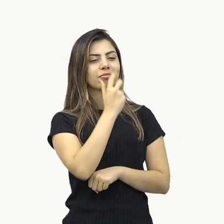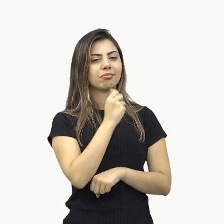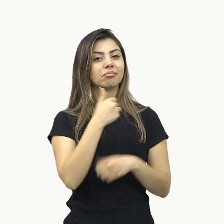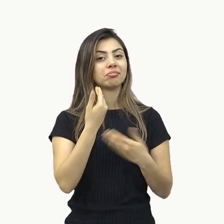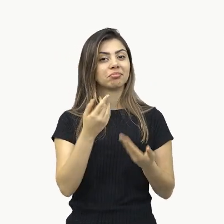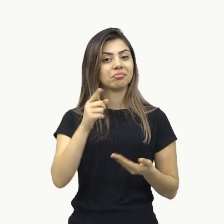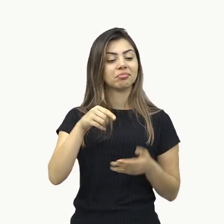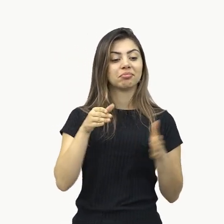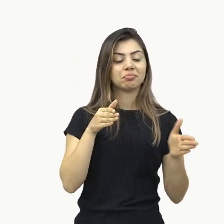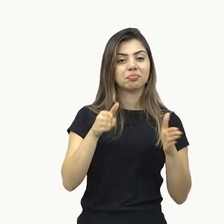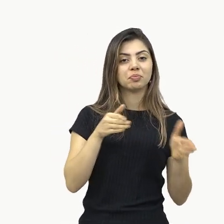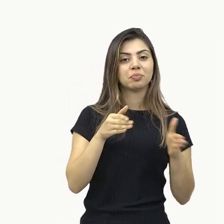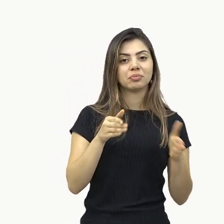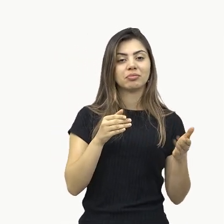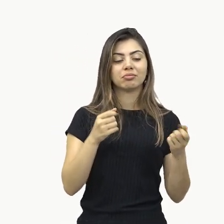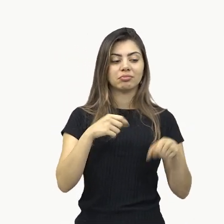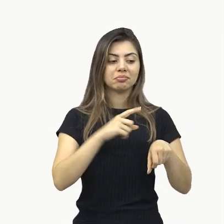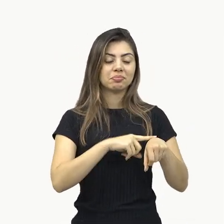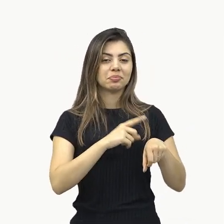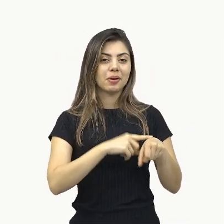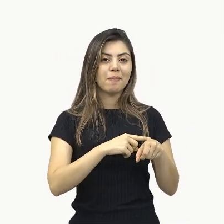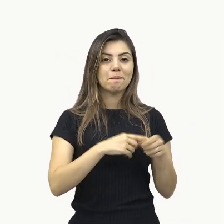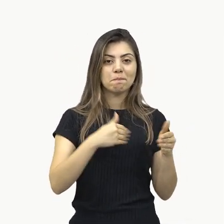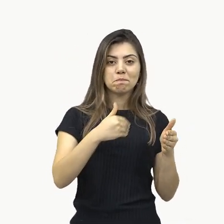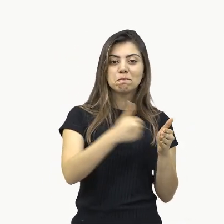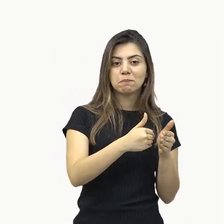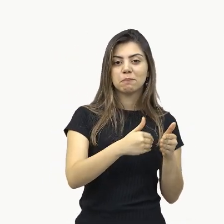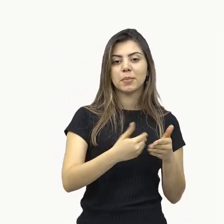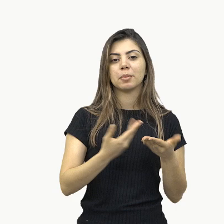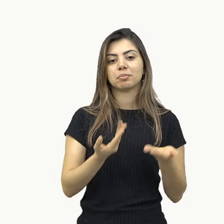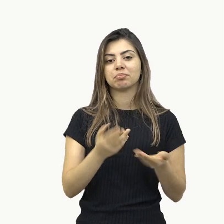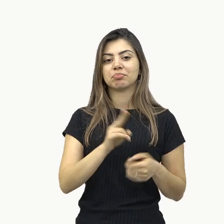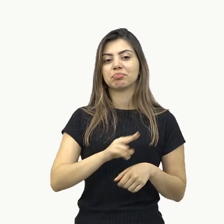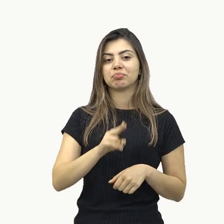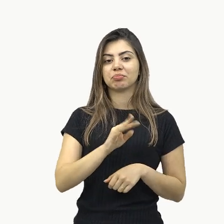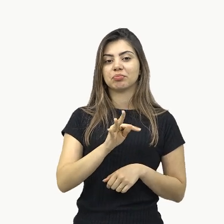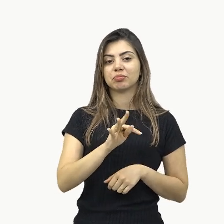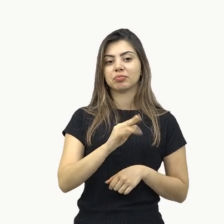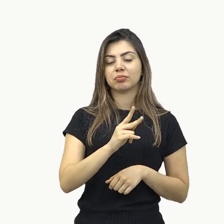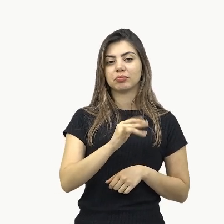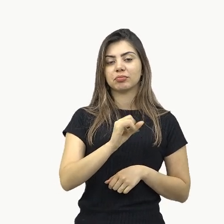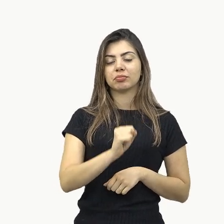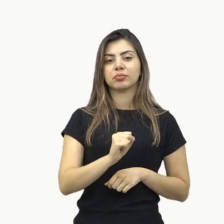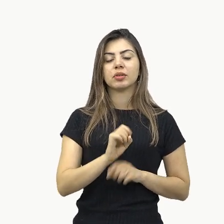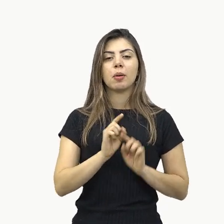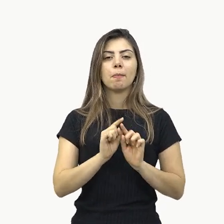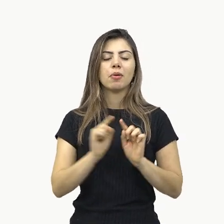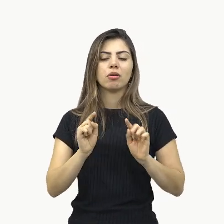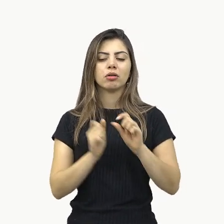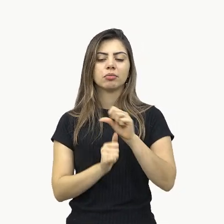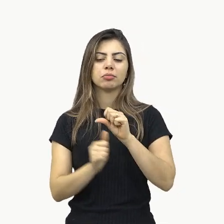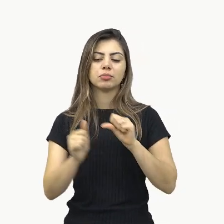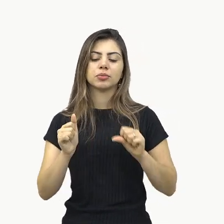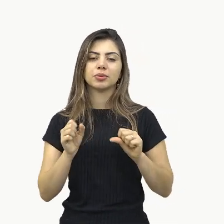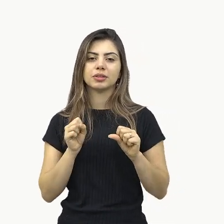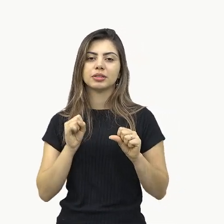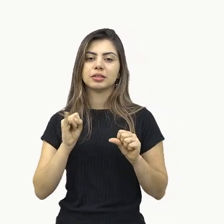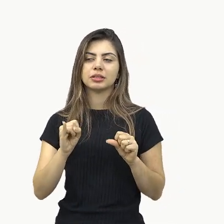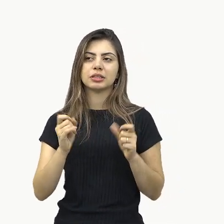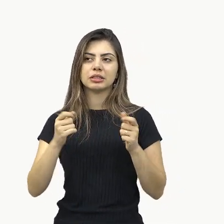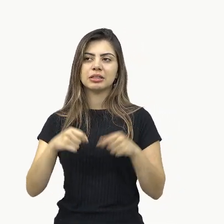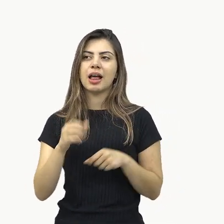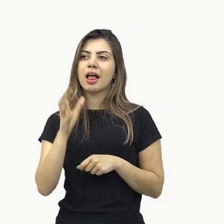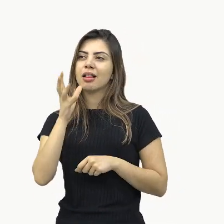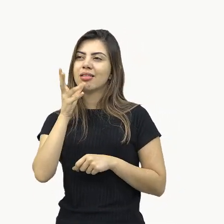período de tempo próximo do meu momento de fala, portanto, this. Agora, se eu estivesse falando de um tempo mais anterior, né, do